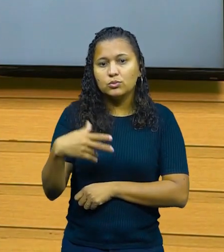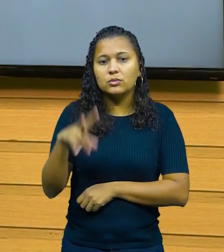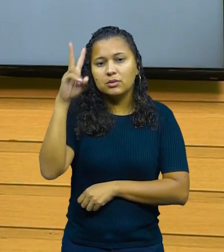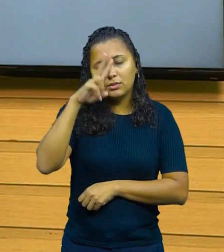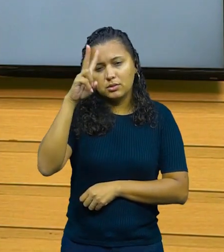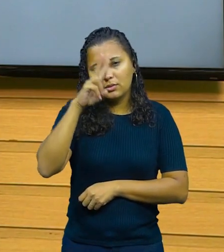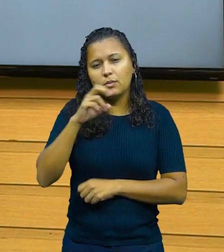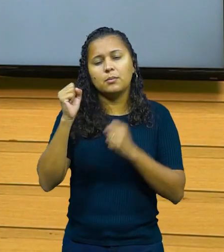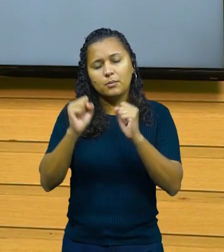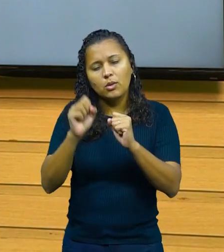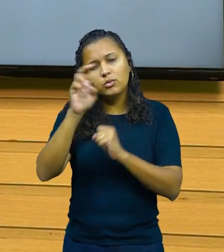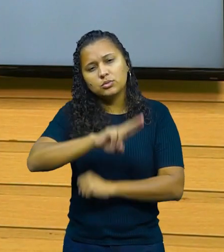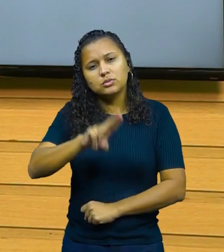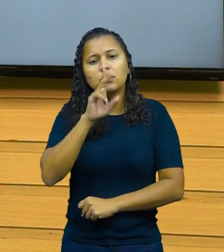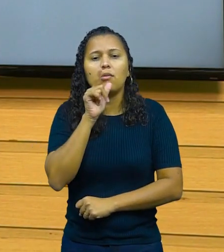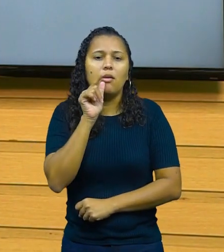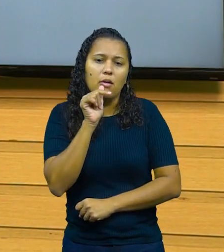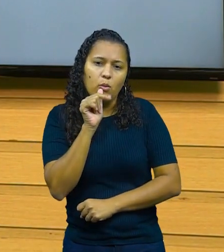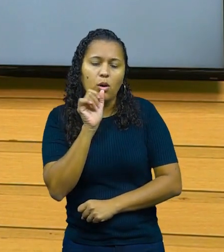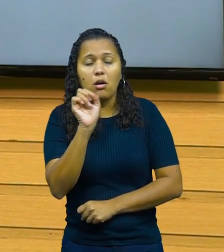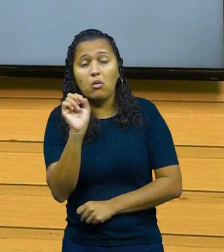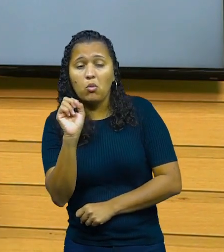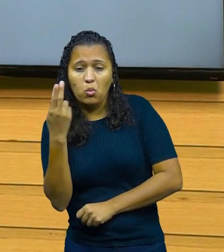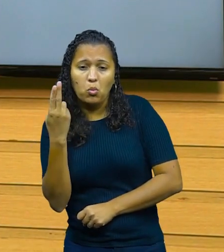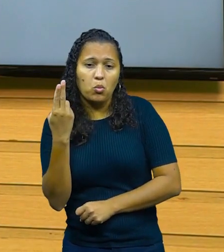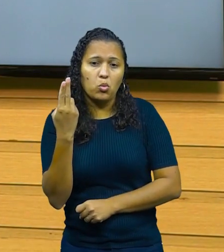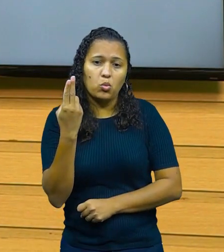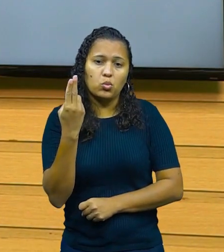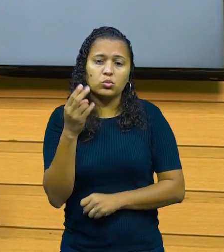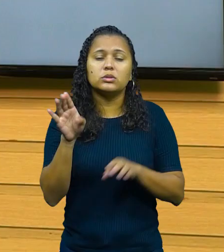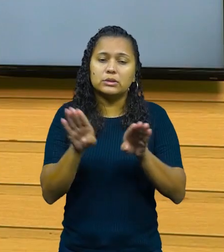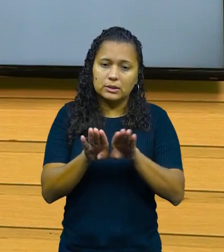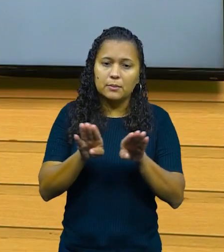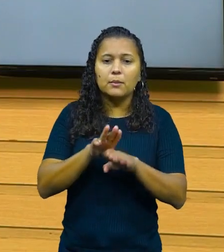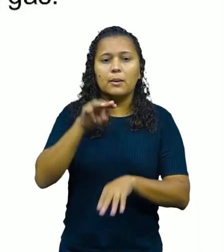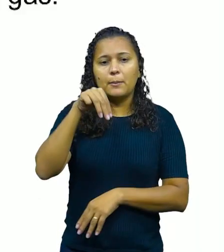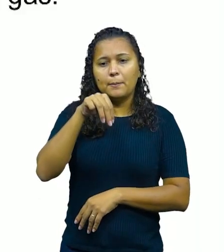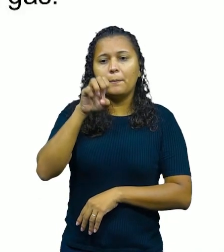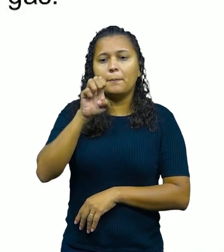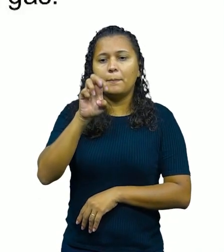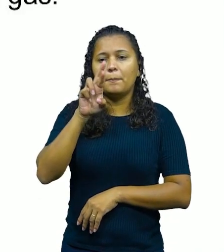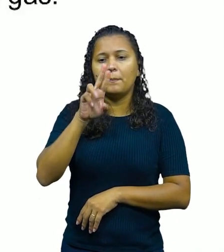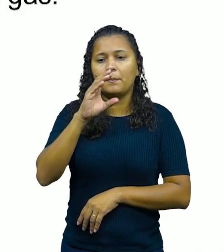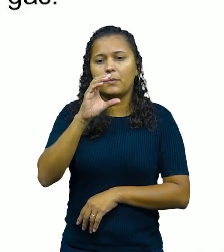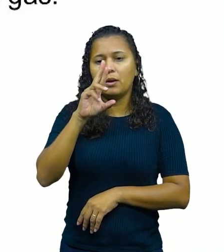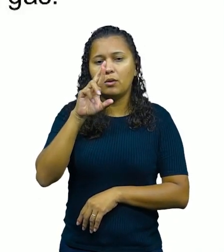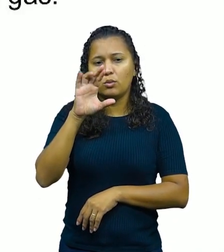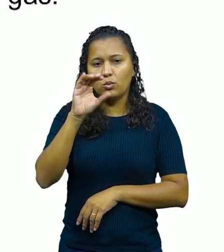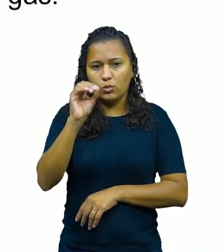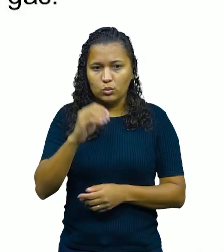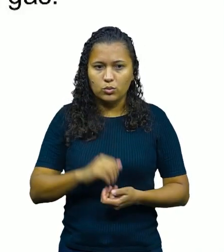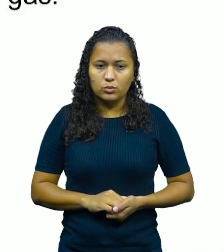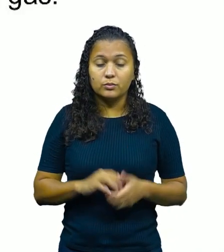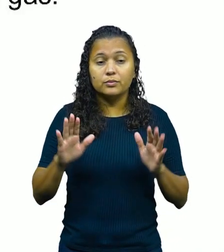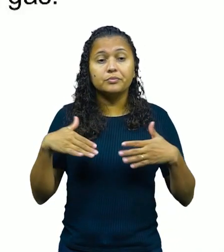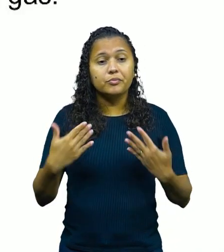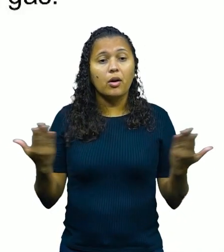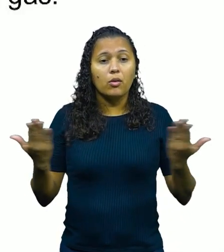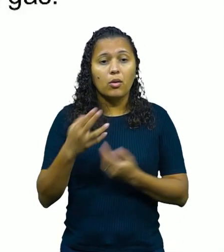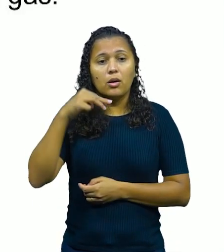a gente pode utilizar tanto a água, né, o H2O, quanto o mercúrio. Namômetro